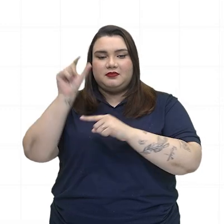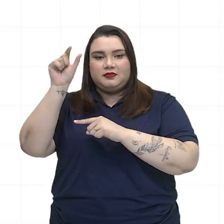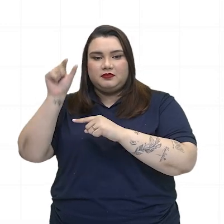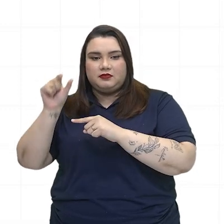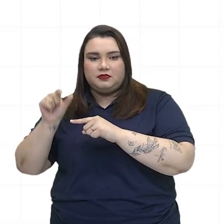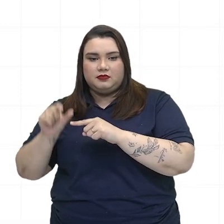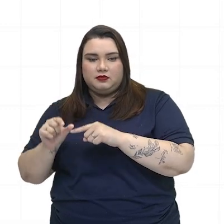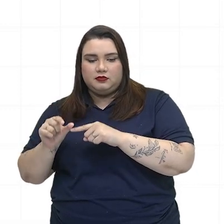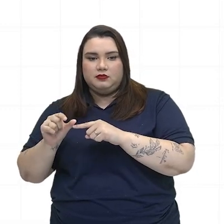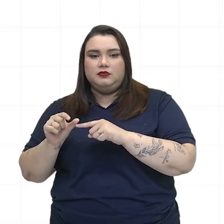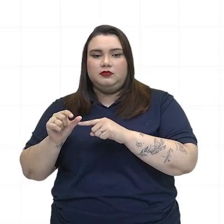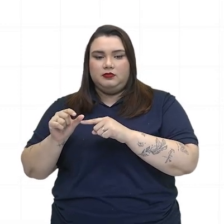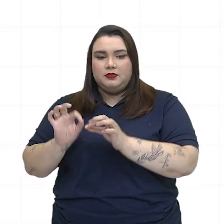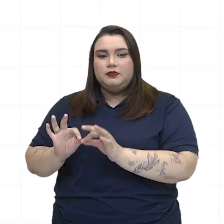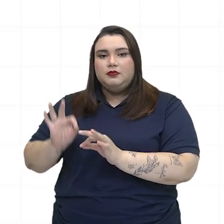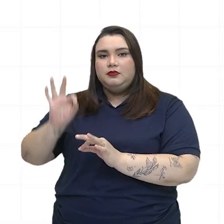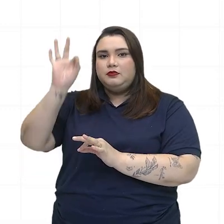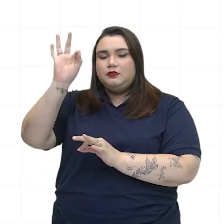ó,